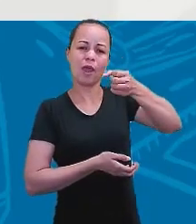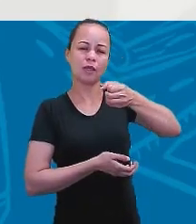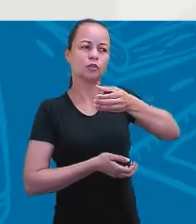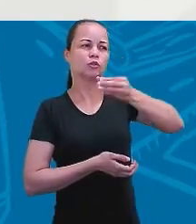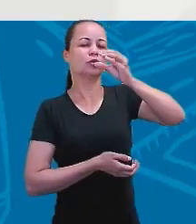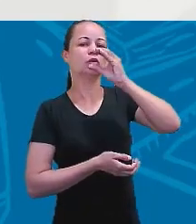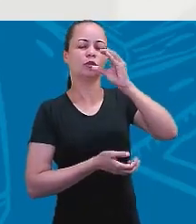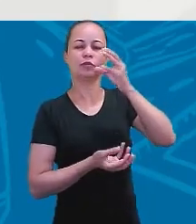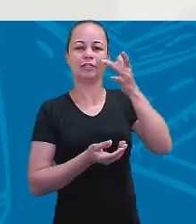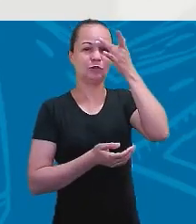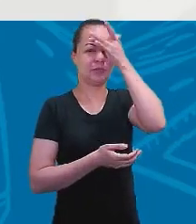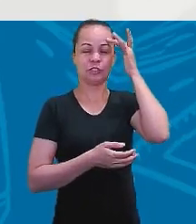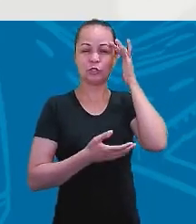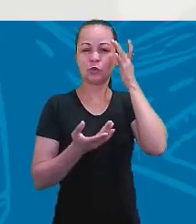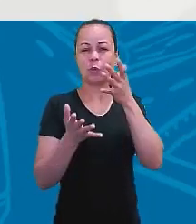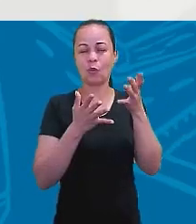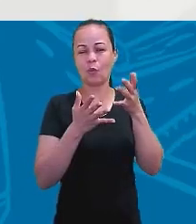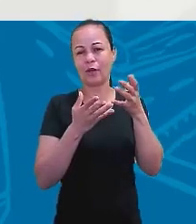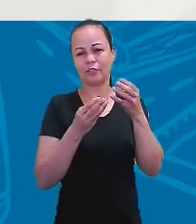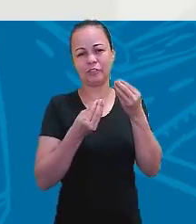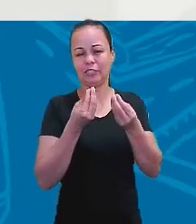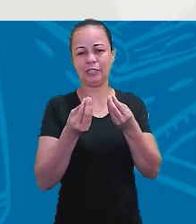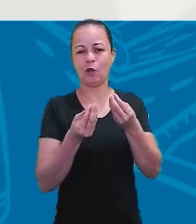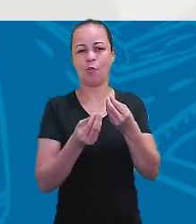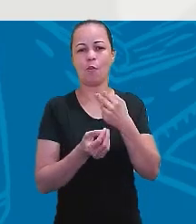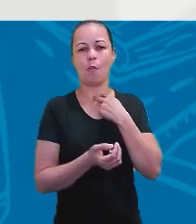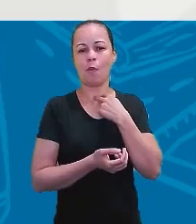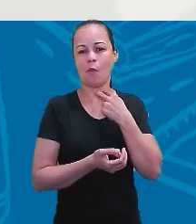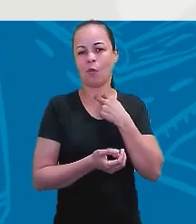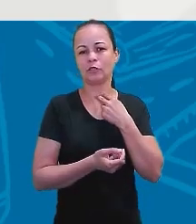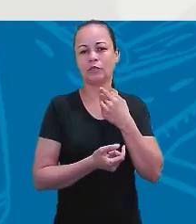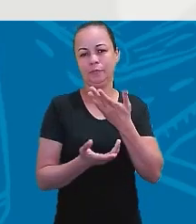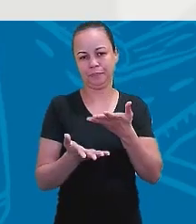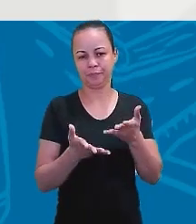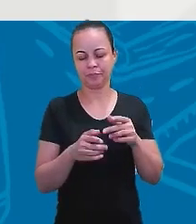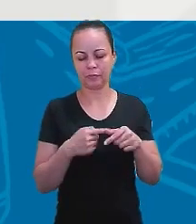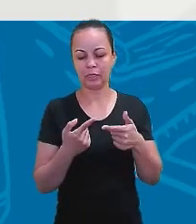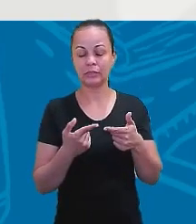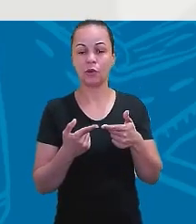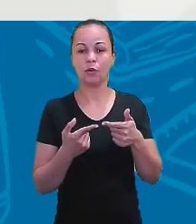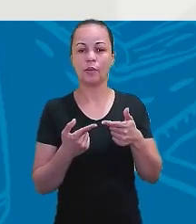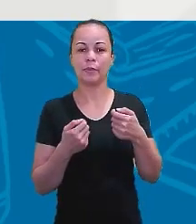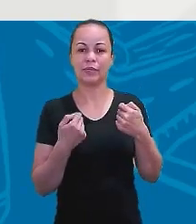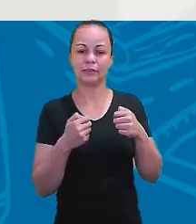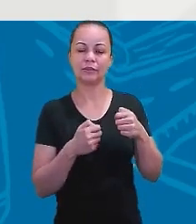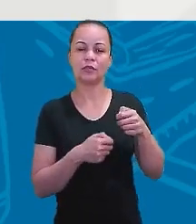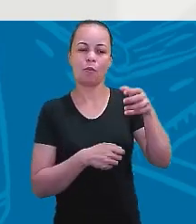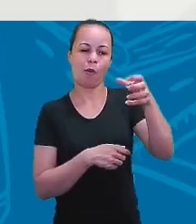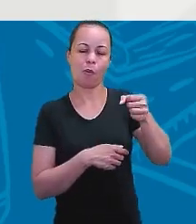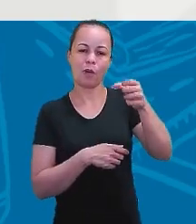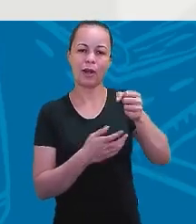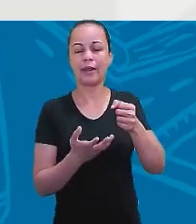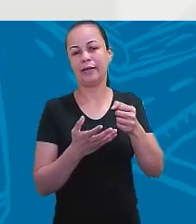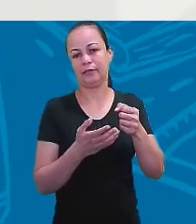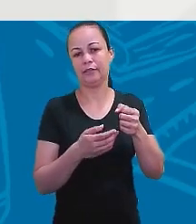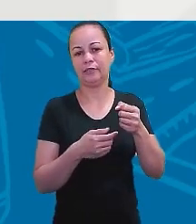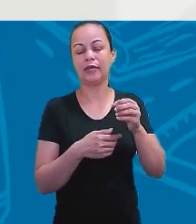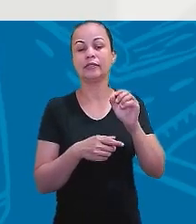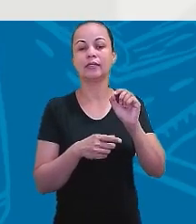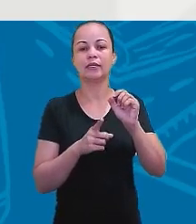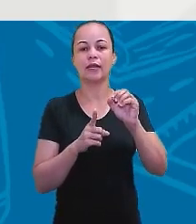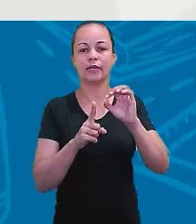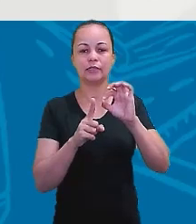lactose. Por isso tem pessoas que têm que consumir leite de origem o quê? De origem vegetal, principalmente de soja, ou leites isentos que não